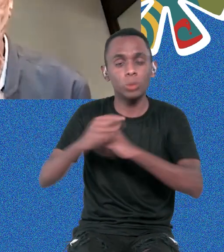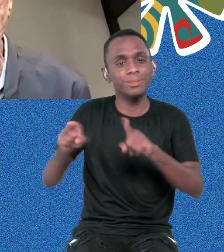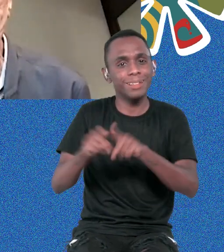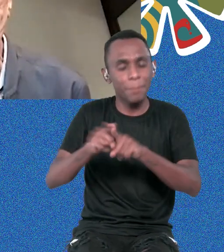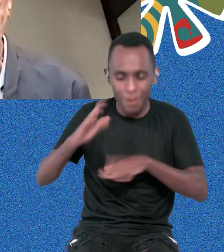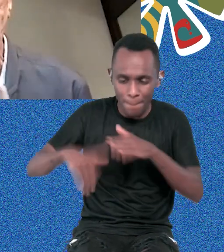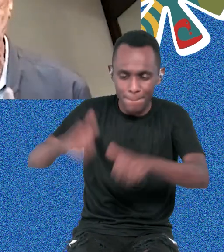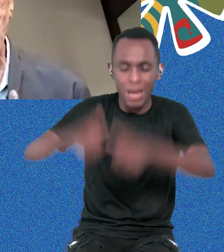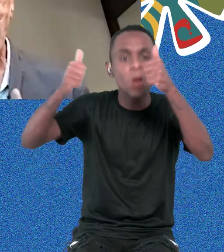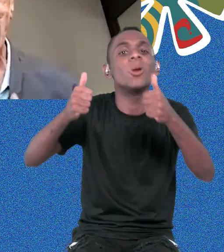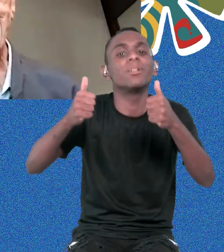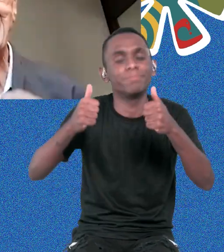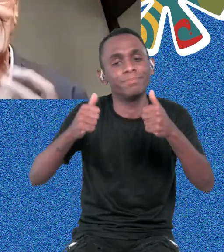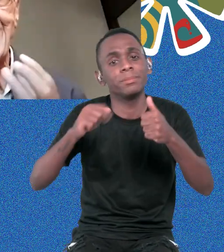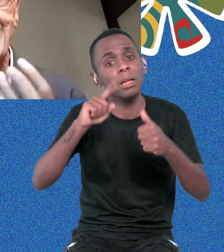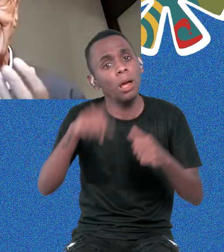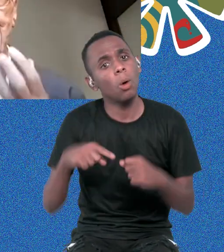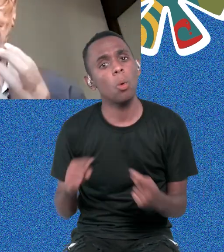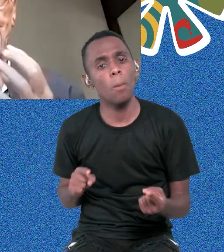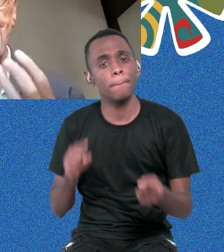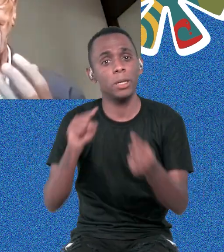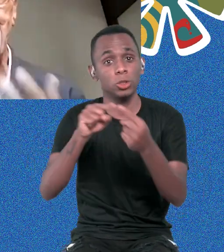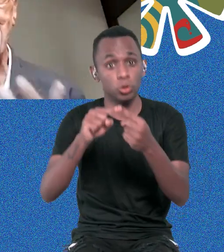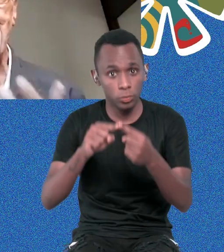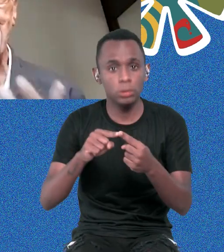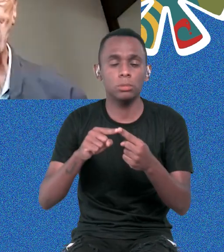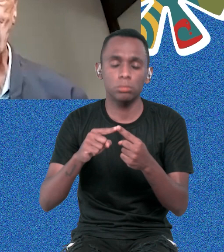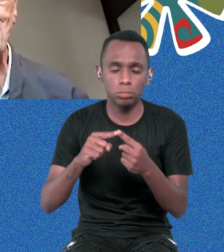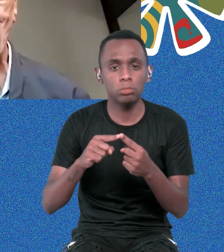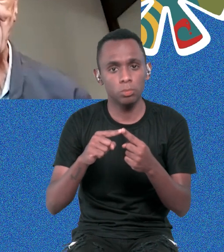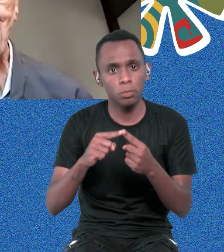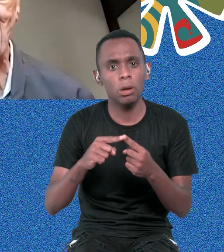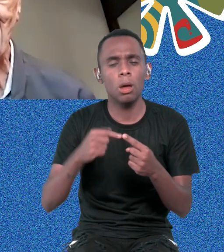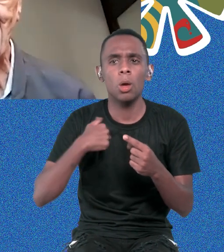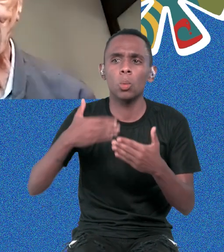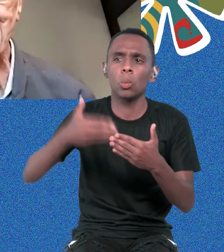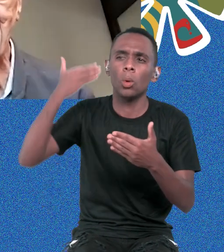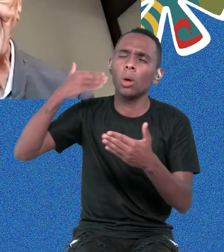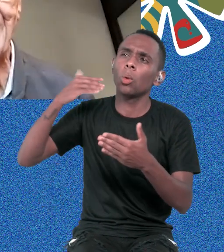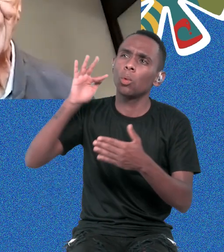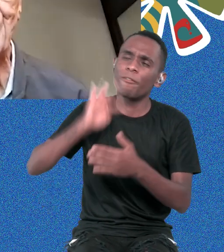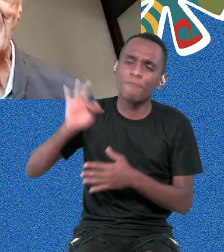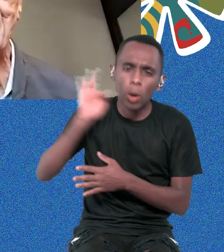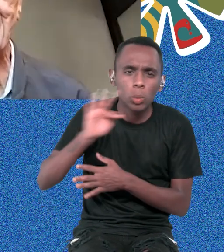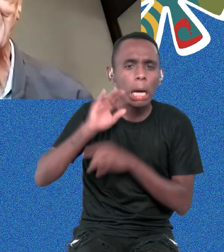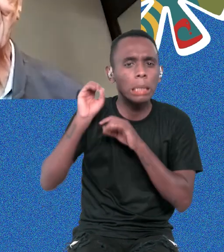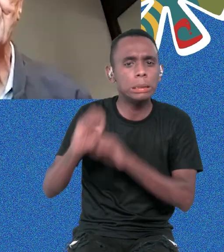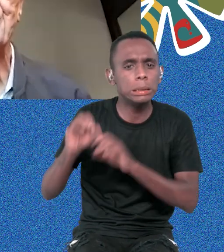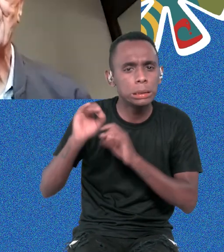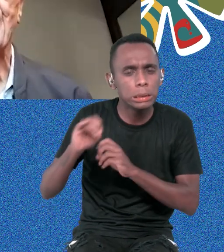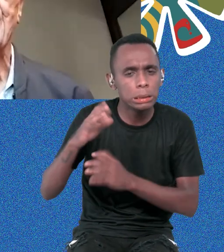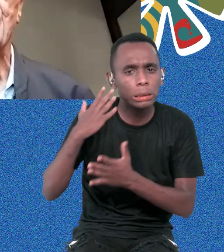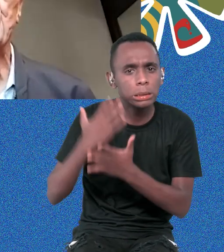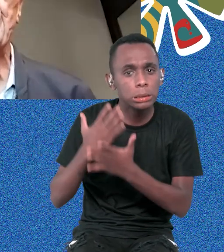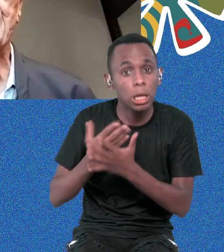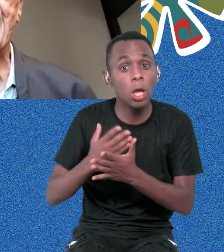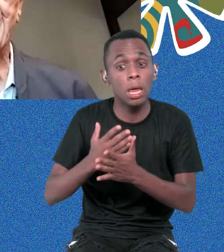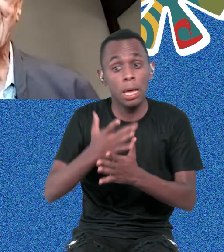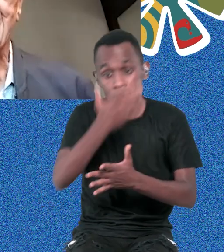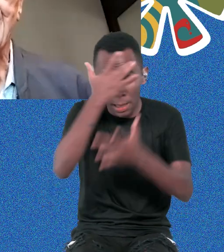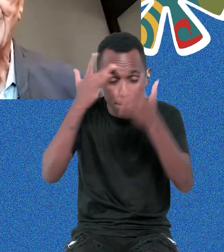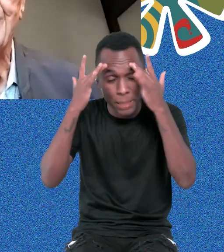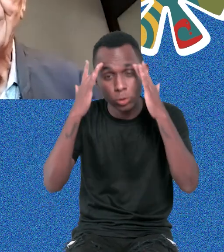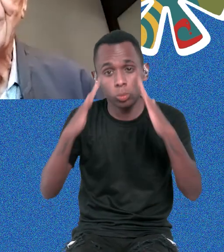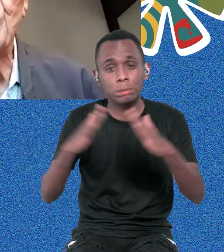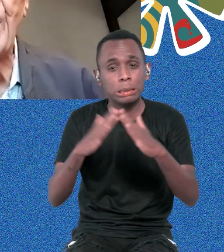nos formamos. Ou seja, essa ideia, lembro muito quando eu estava lá na Faculdade de Educação. Os sem